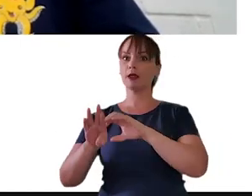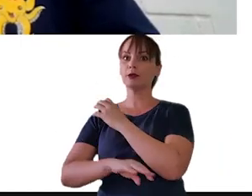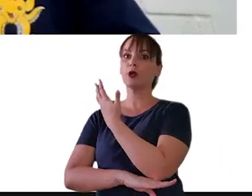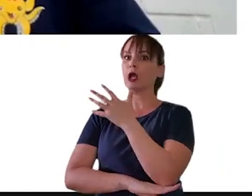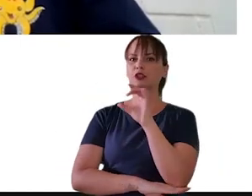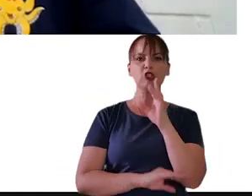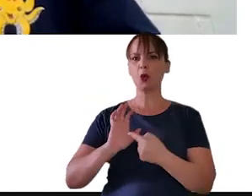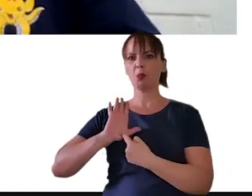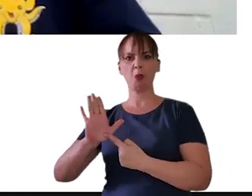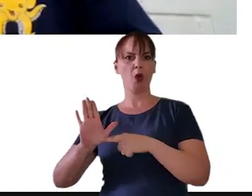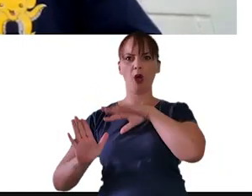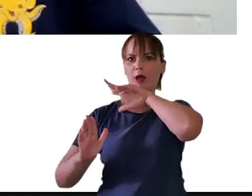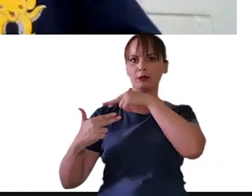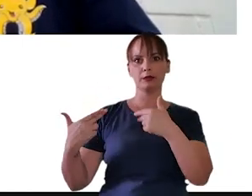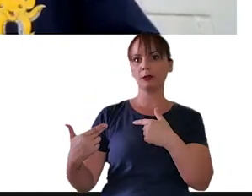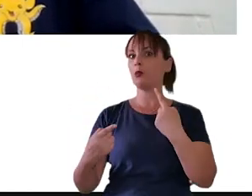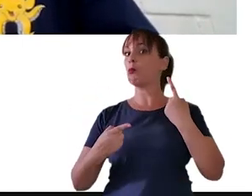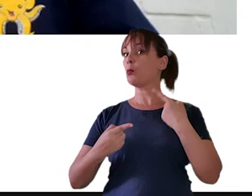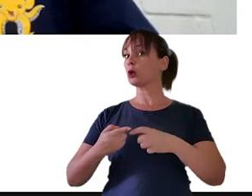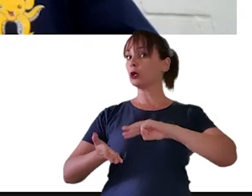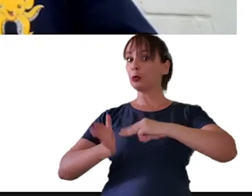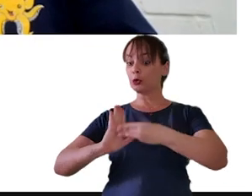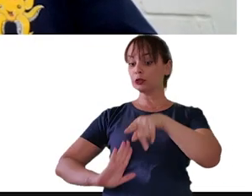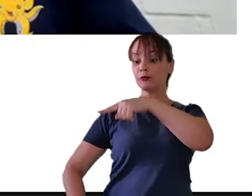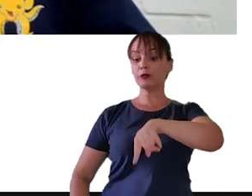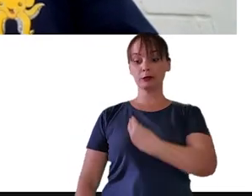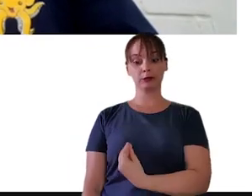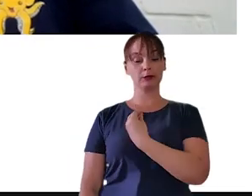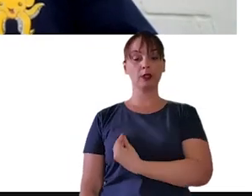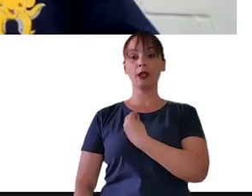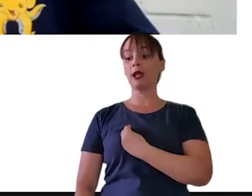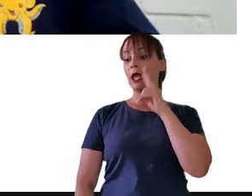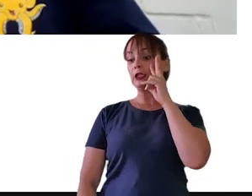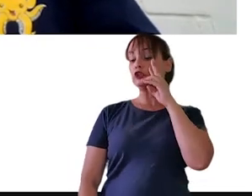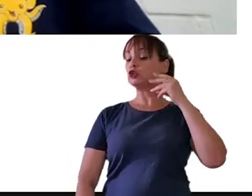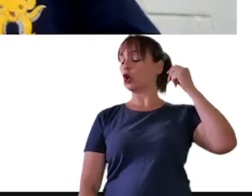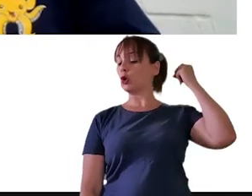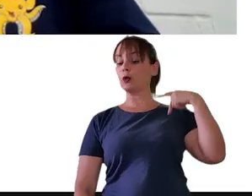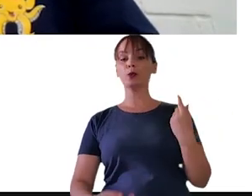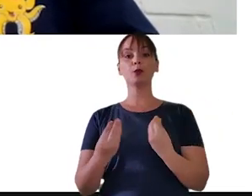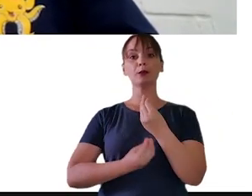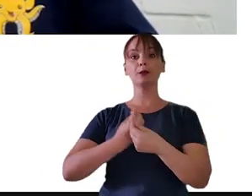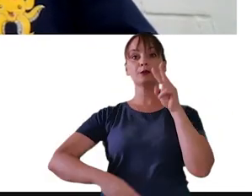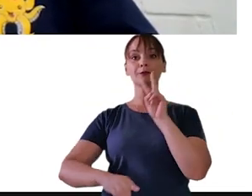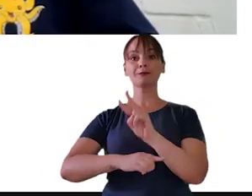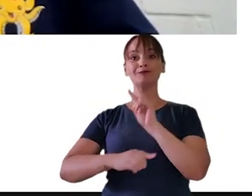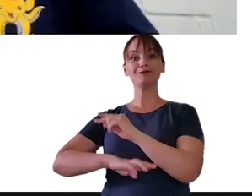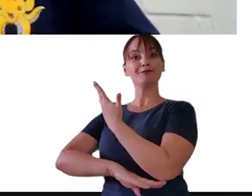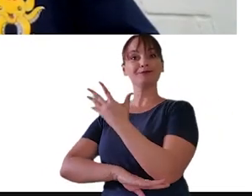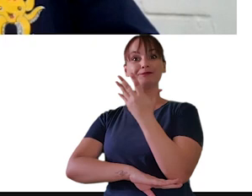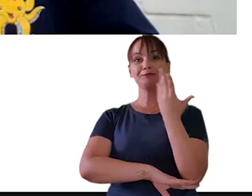uma educação ambiental por trás, do porquê que esses animais estão aqui, né? Do histórico deles, de como preservar